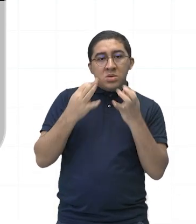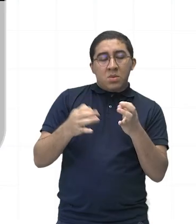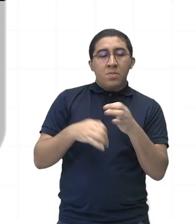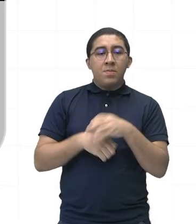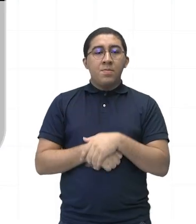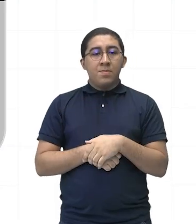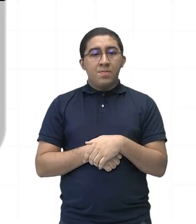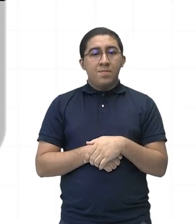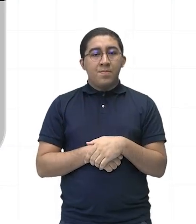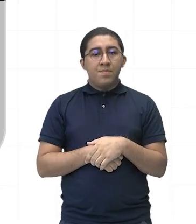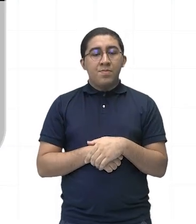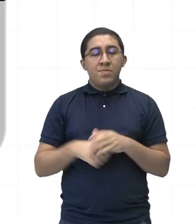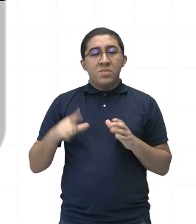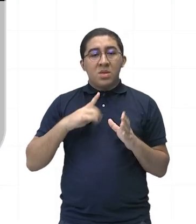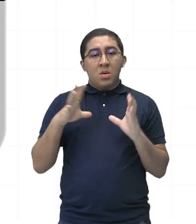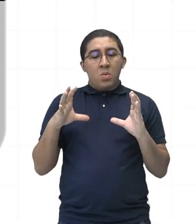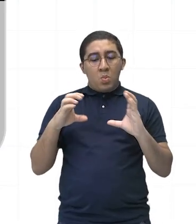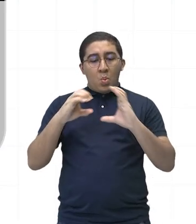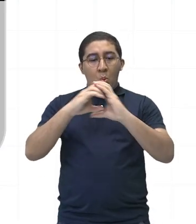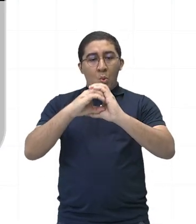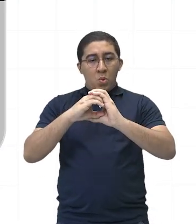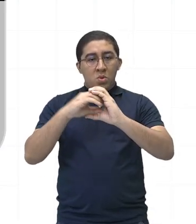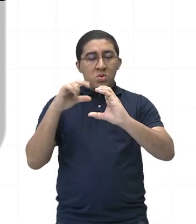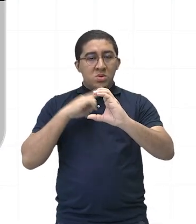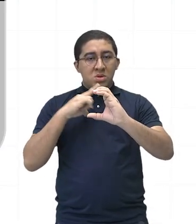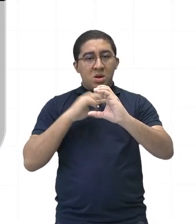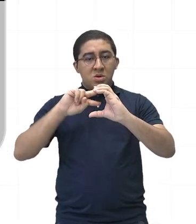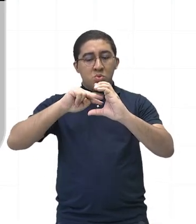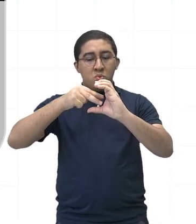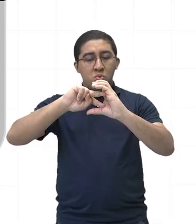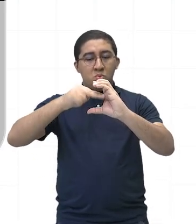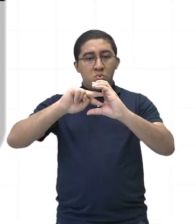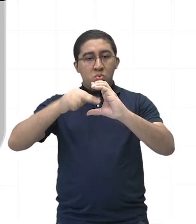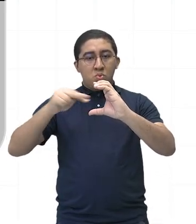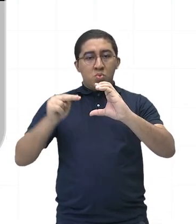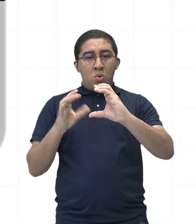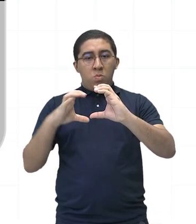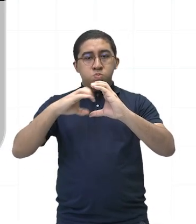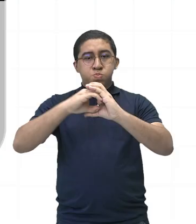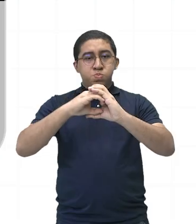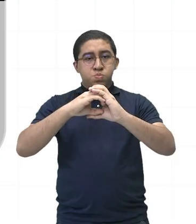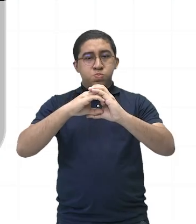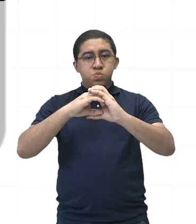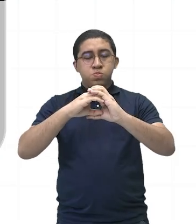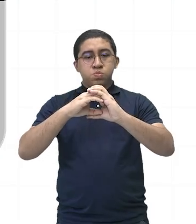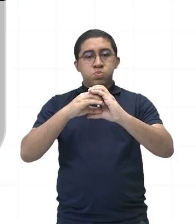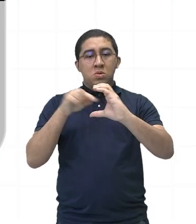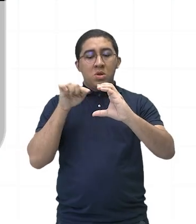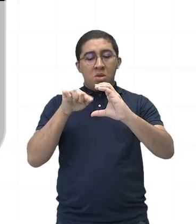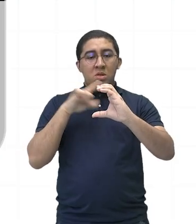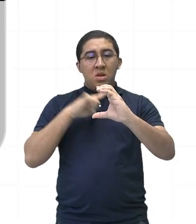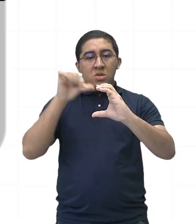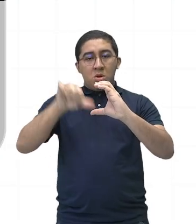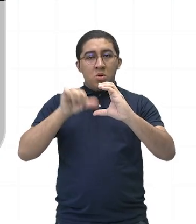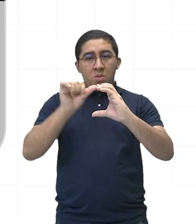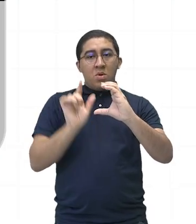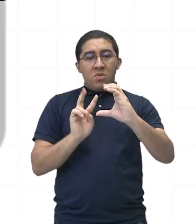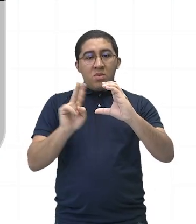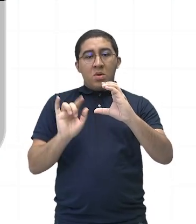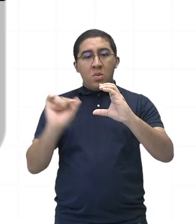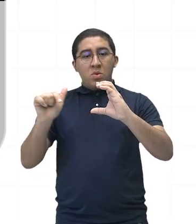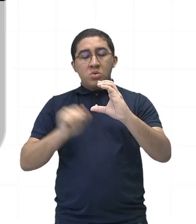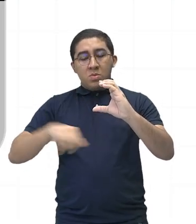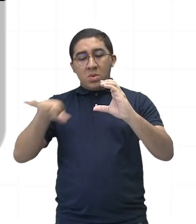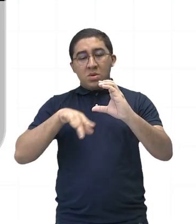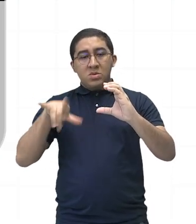onde a cromatina condensa-se em cromossomos. O centrossomo é duplicado e migra para os polos